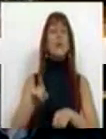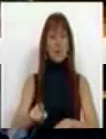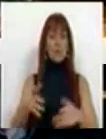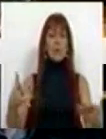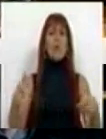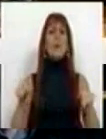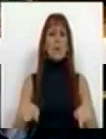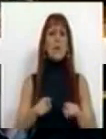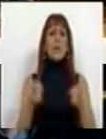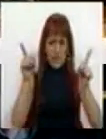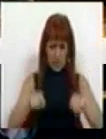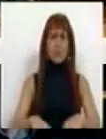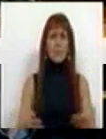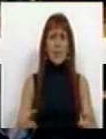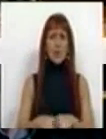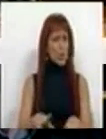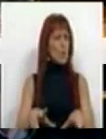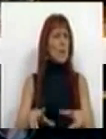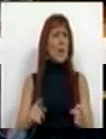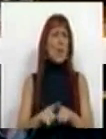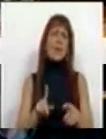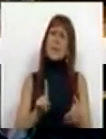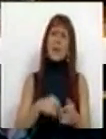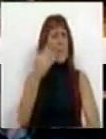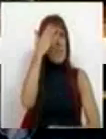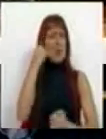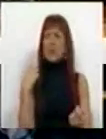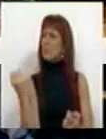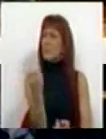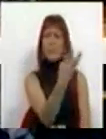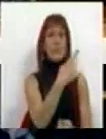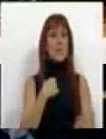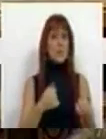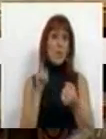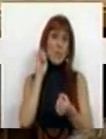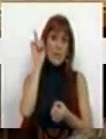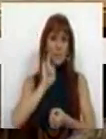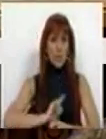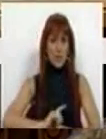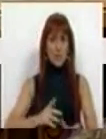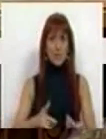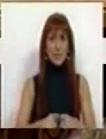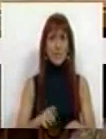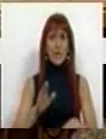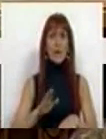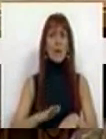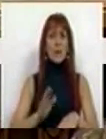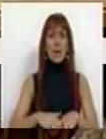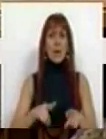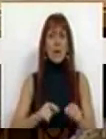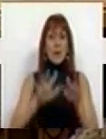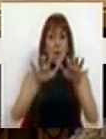que também é nunca deixou de ser na memória de muitos que muitas de facto